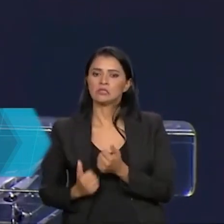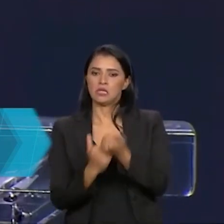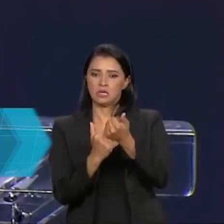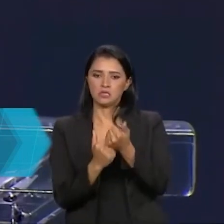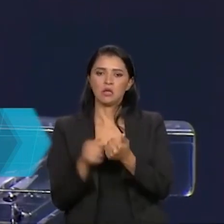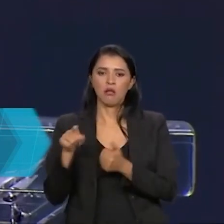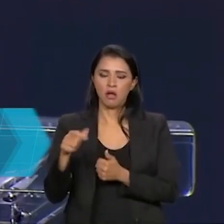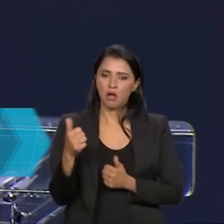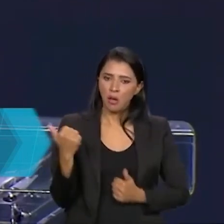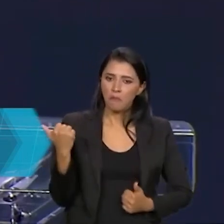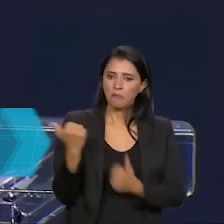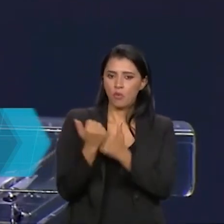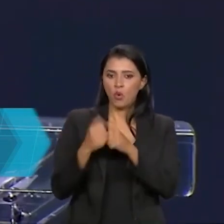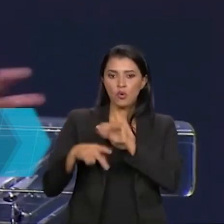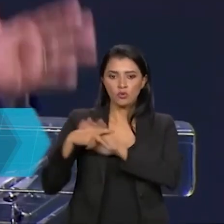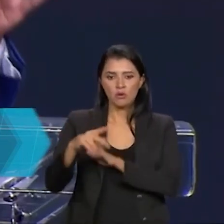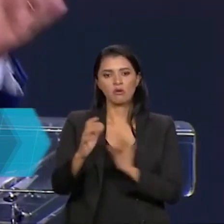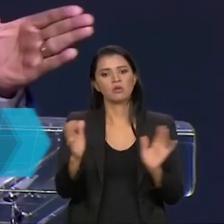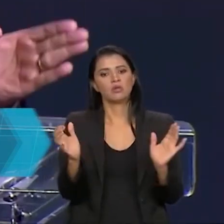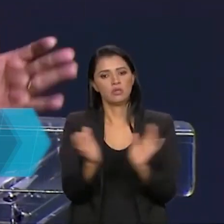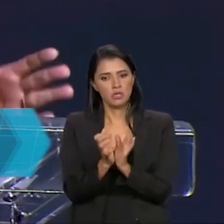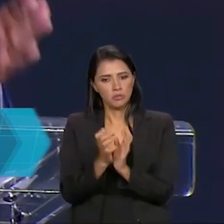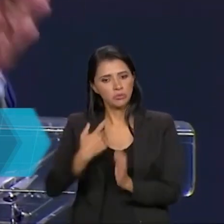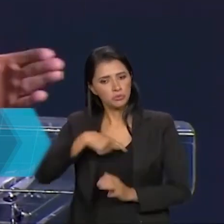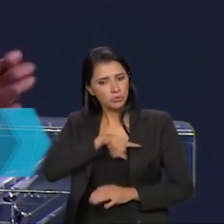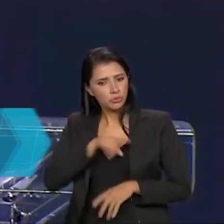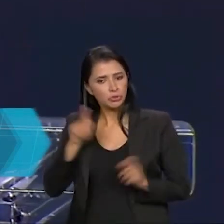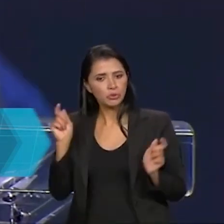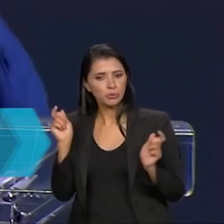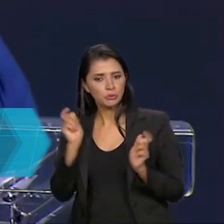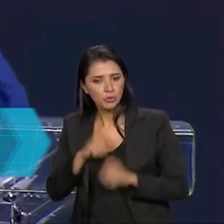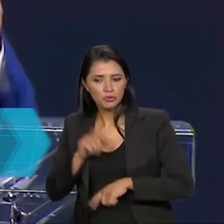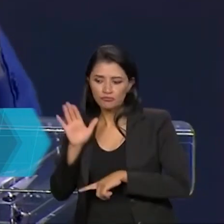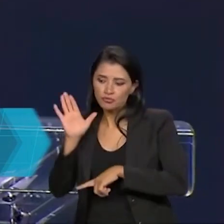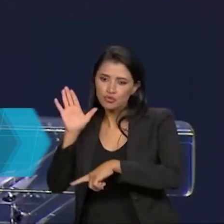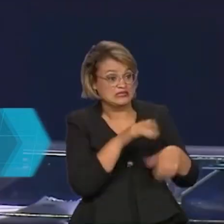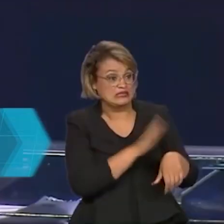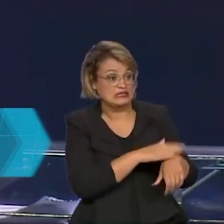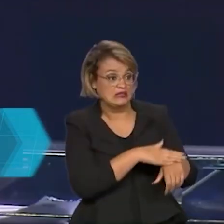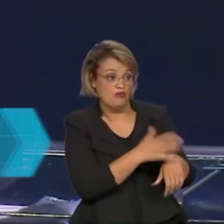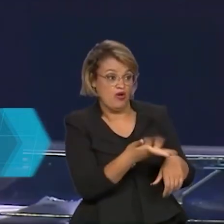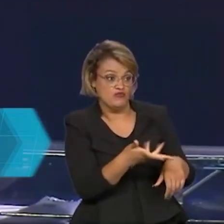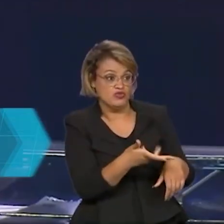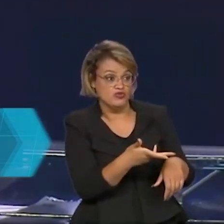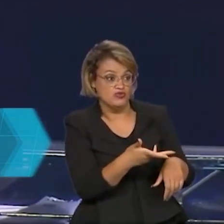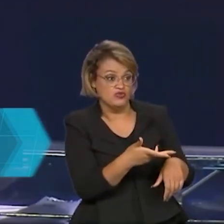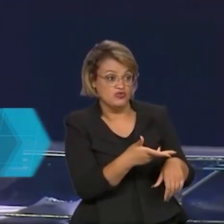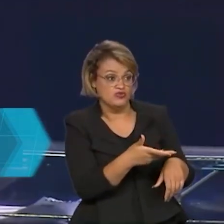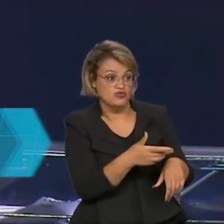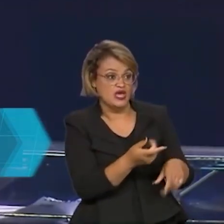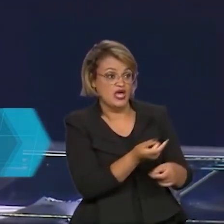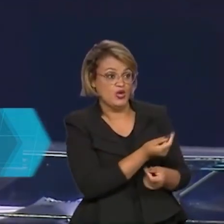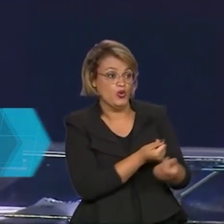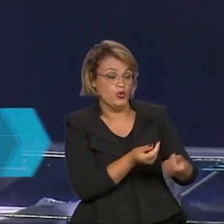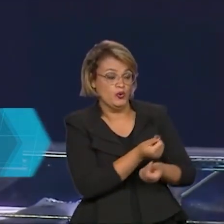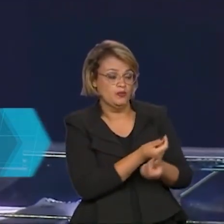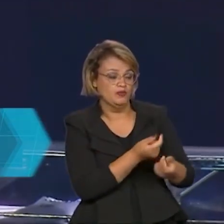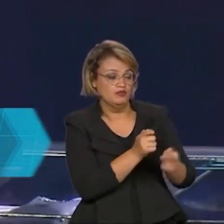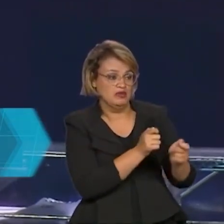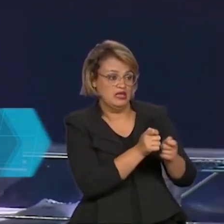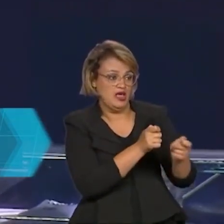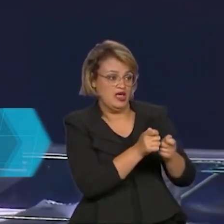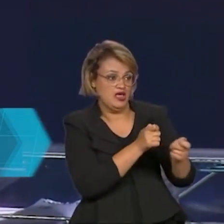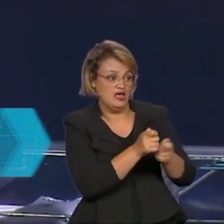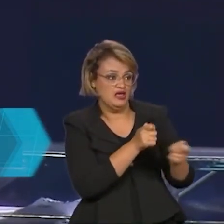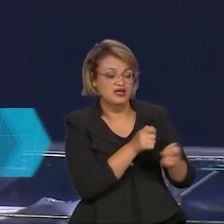ali do das equipes a gente poder dar a mão e cadastrar após a fala do ministro ao que nem subiu ao